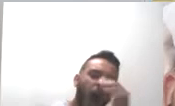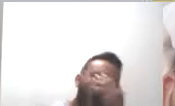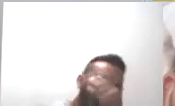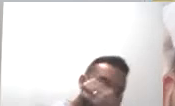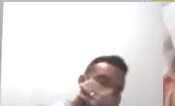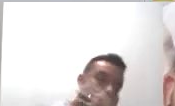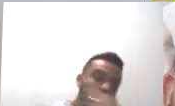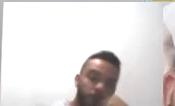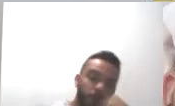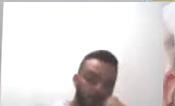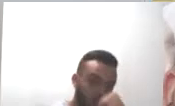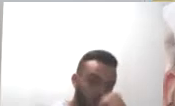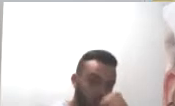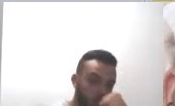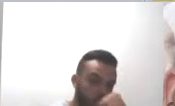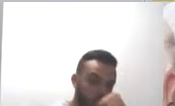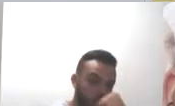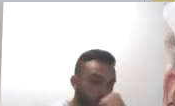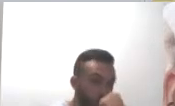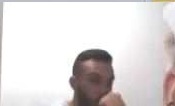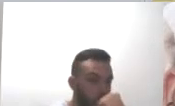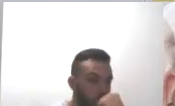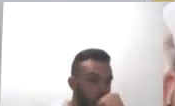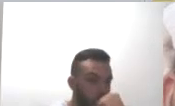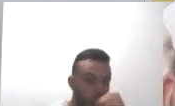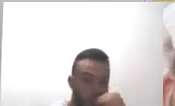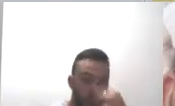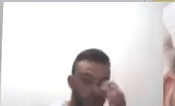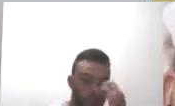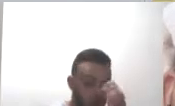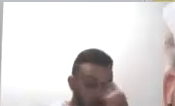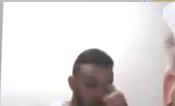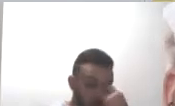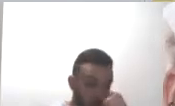que é da solução à base de sódio, e